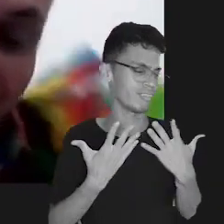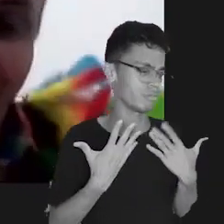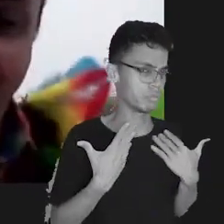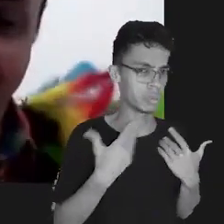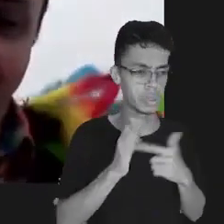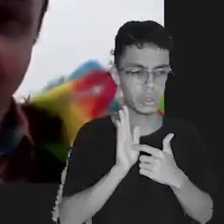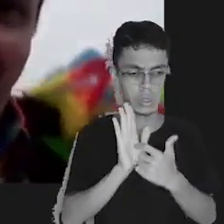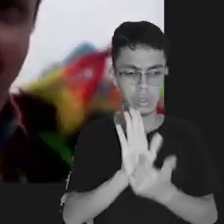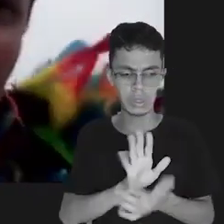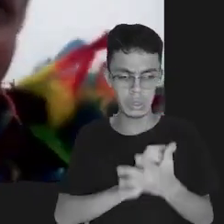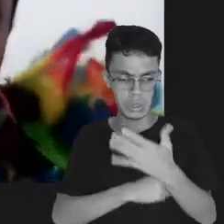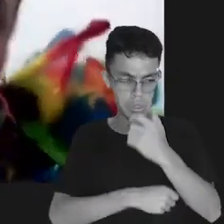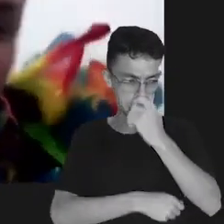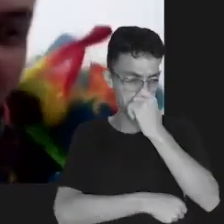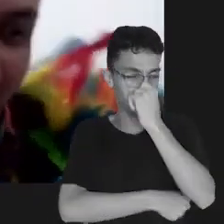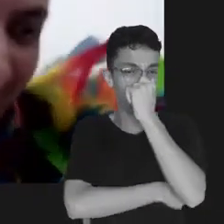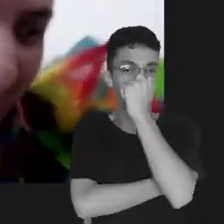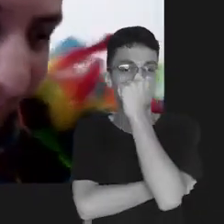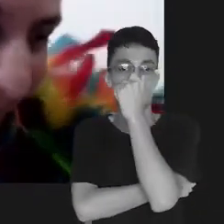relação ao cheiro.